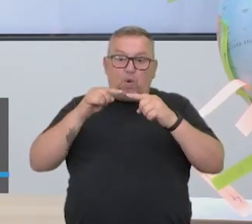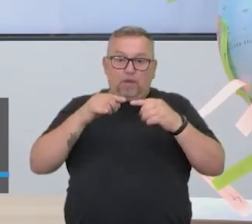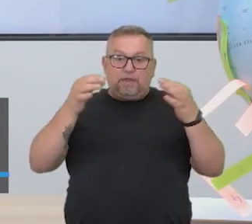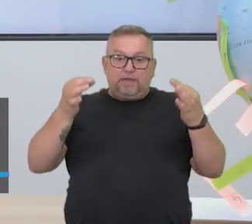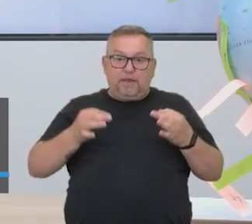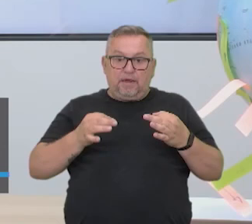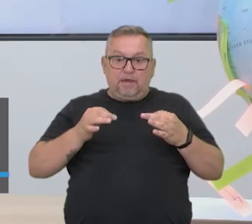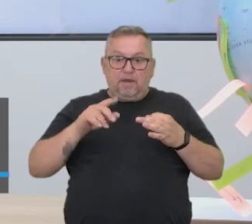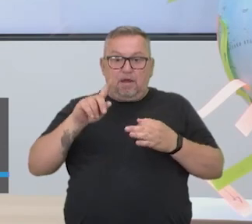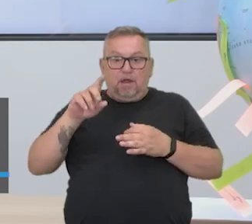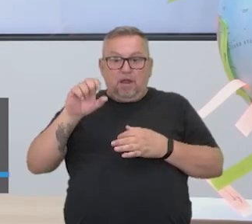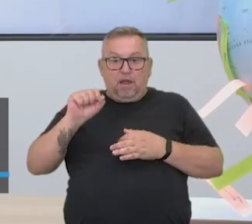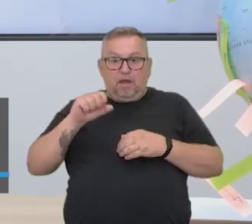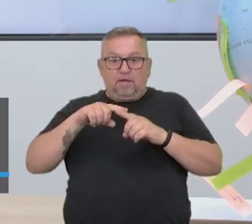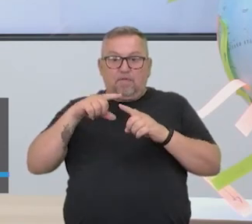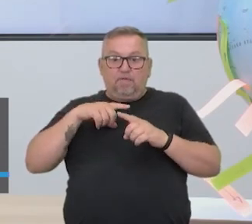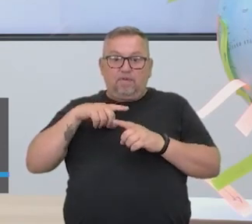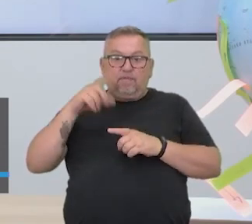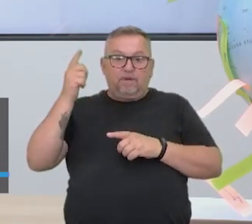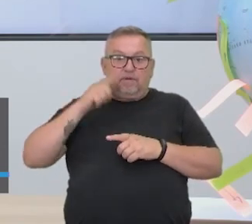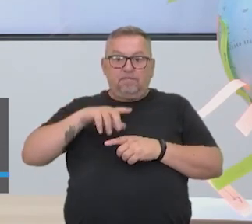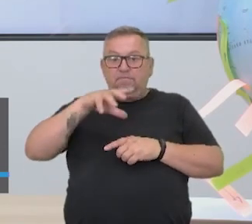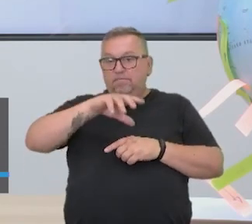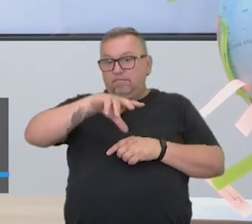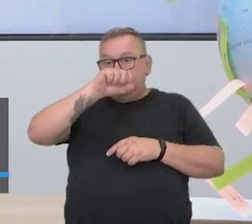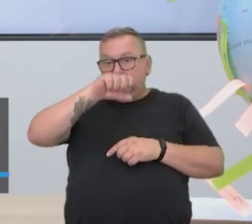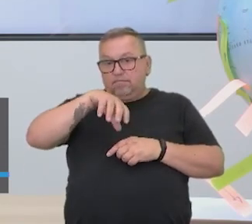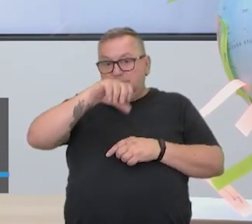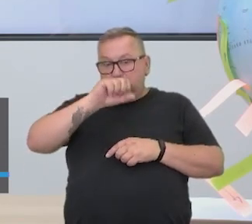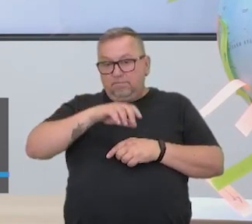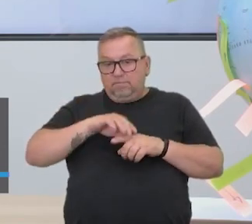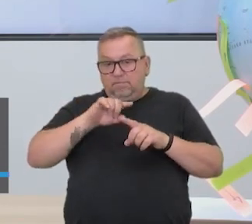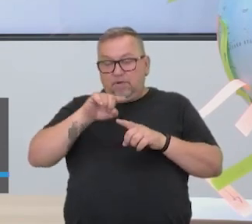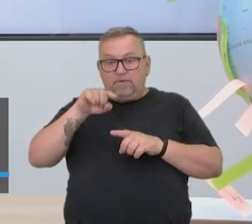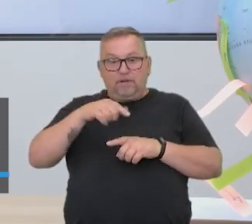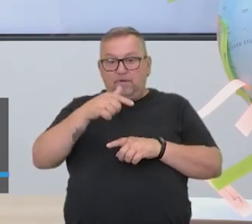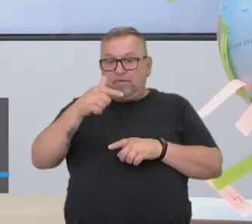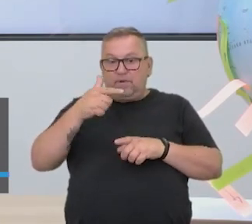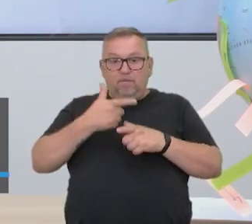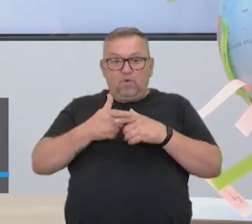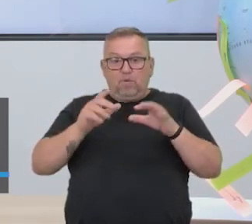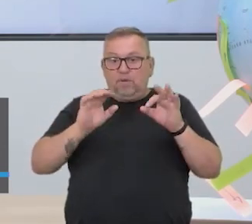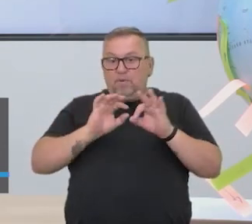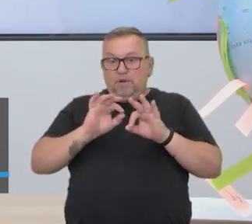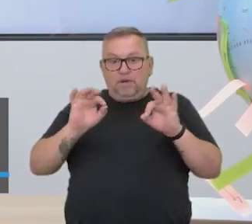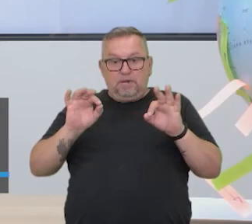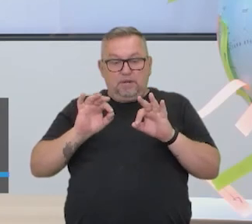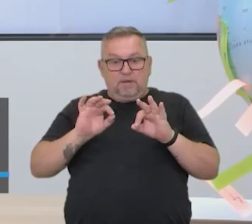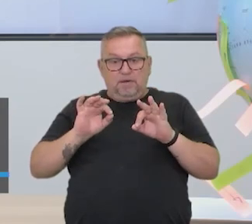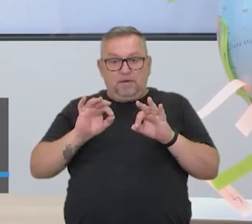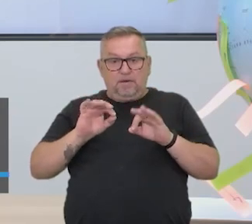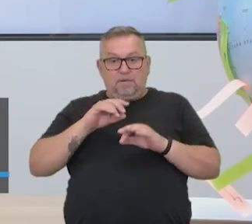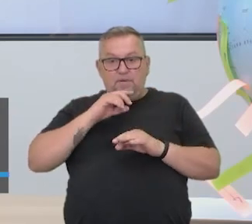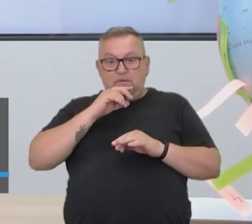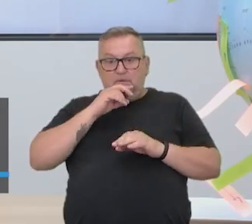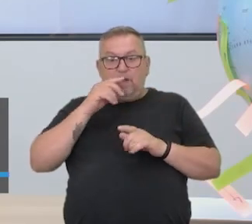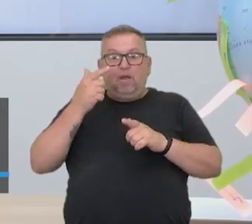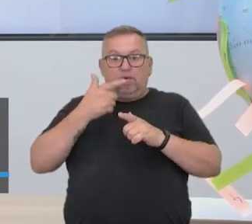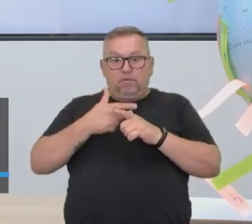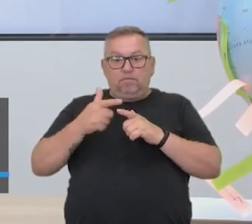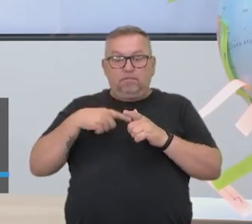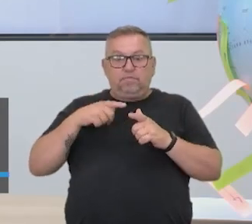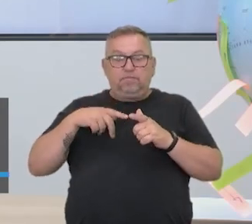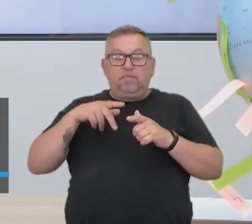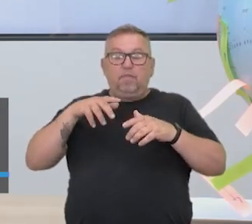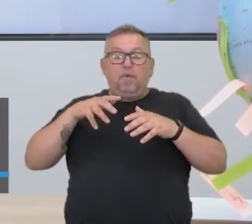de gases que você vai respirar. Tá certo? Para você não ter nenhum problema aí sobre pressão aí